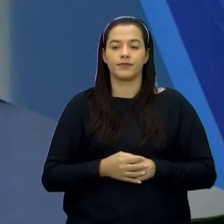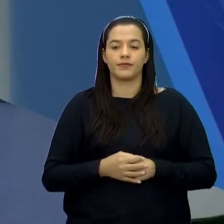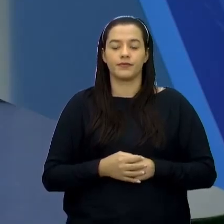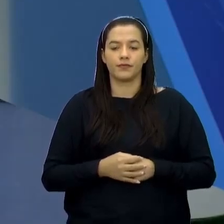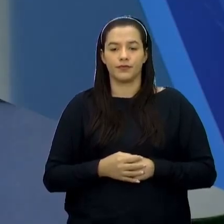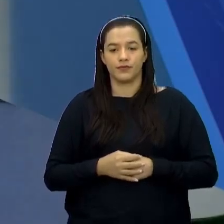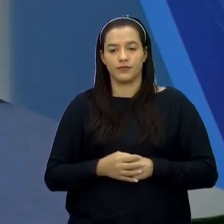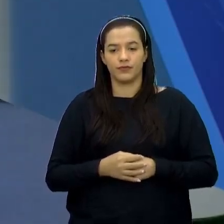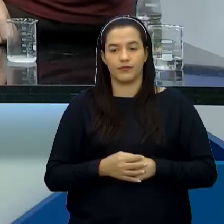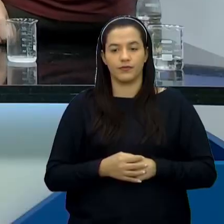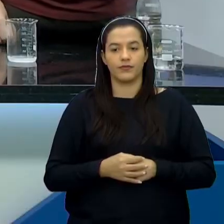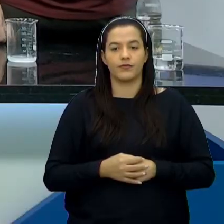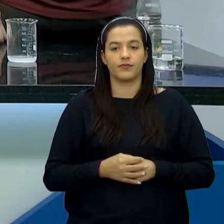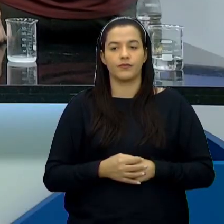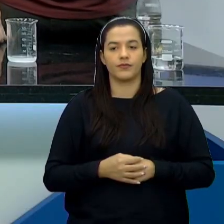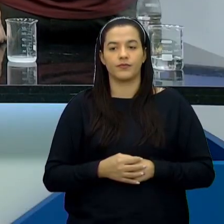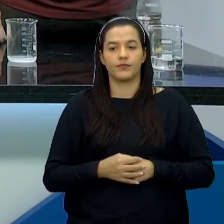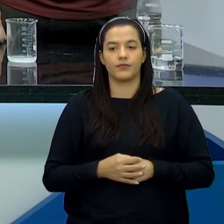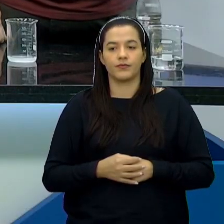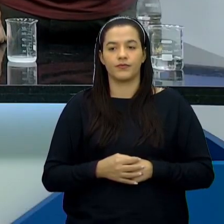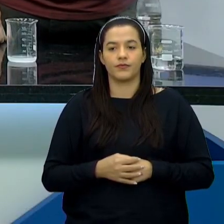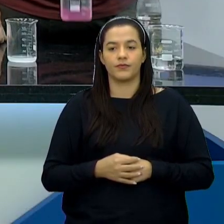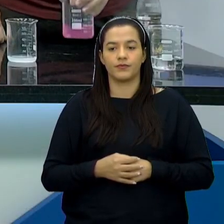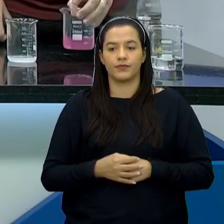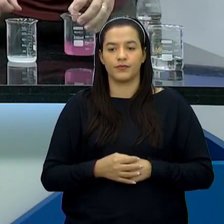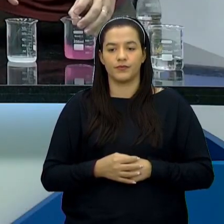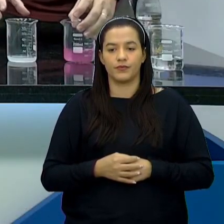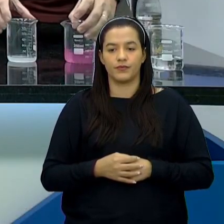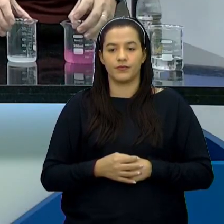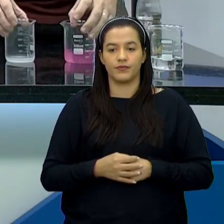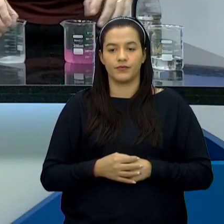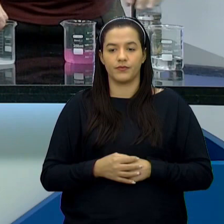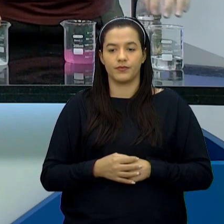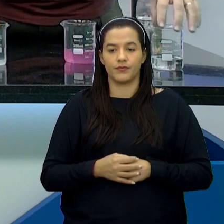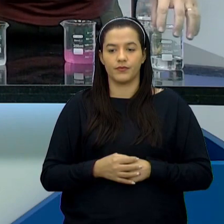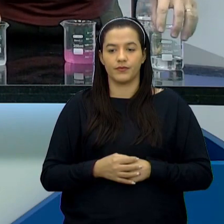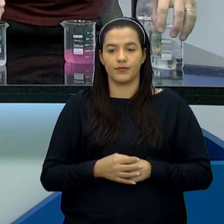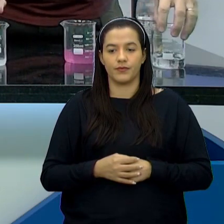Então aqui eu tenho uma base.